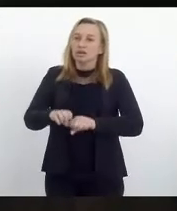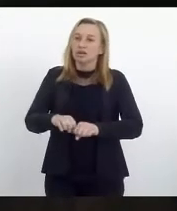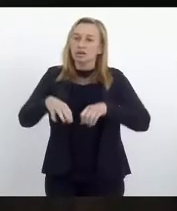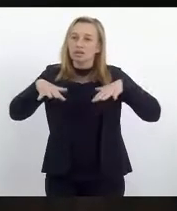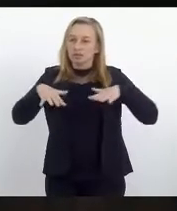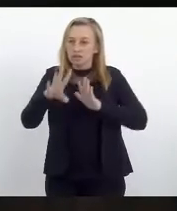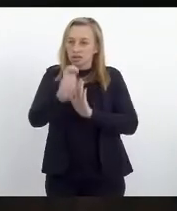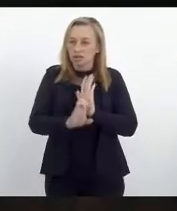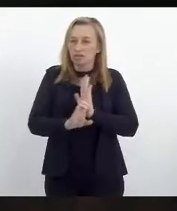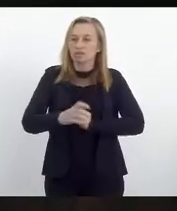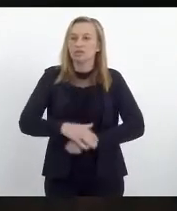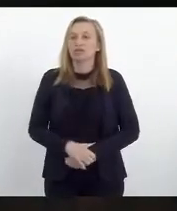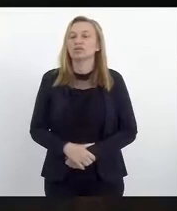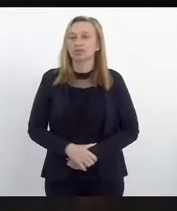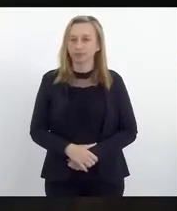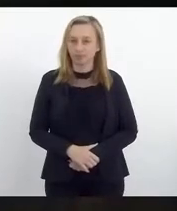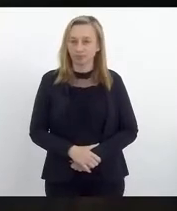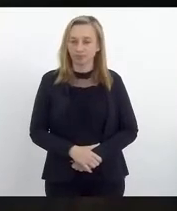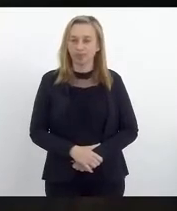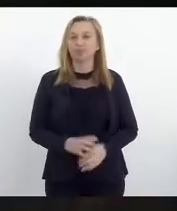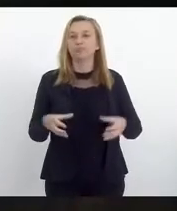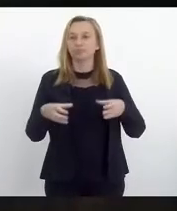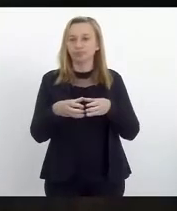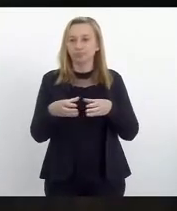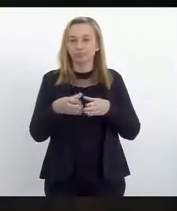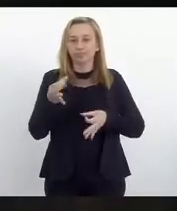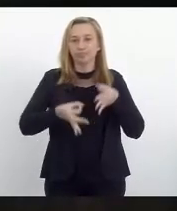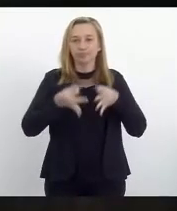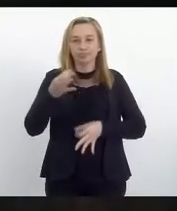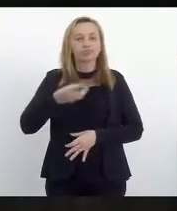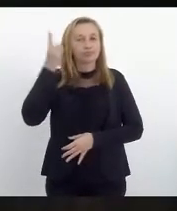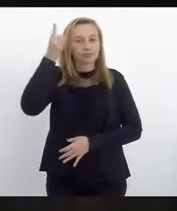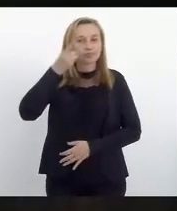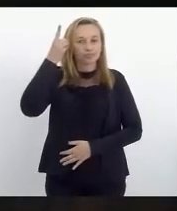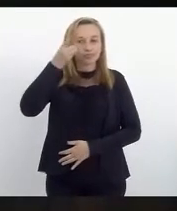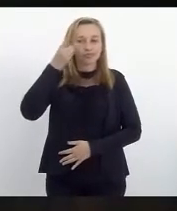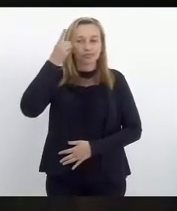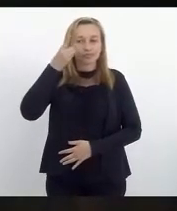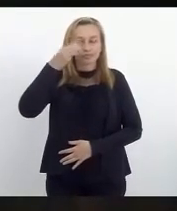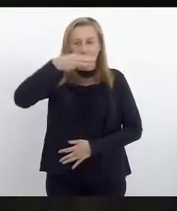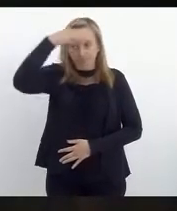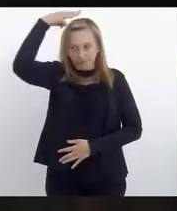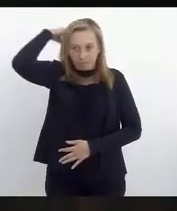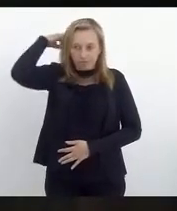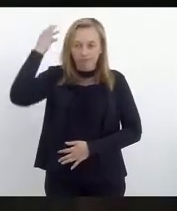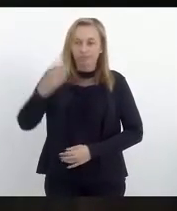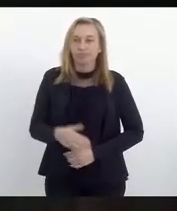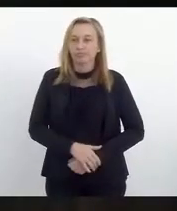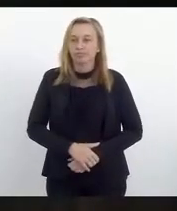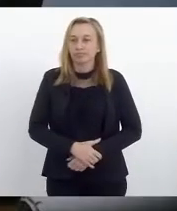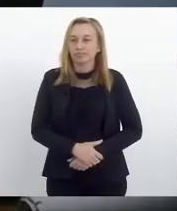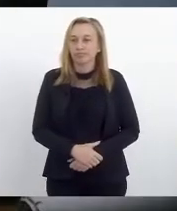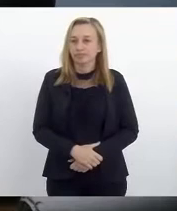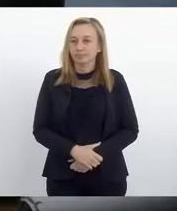de plenário. Para emitir parecer pela Comissão de Constituição e Justiça, deputado Márcio Pacheco.